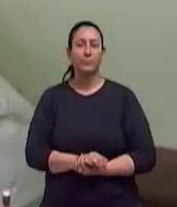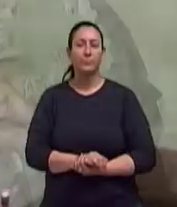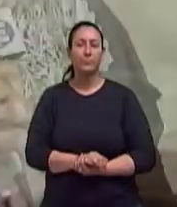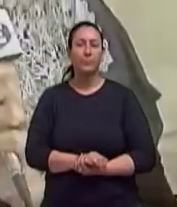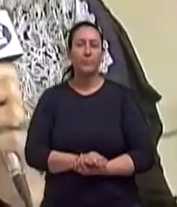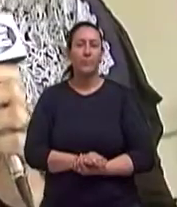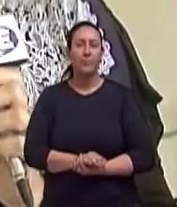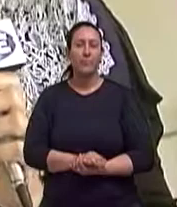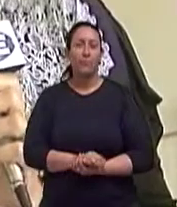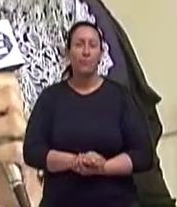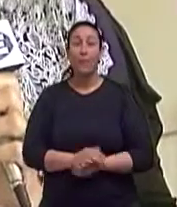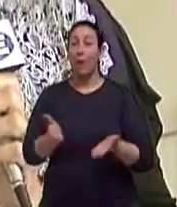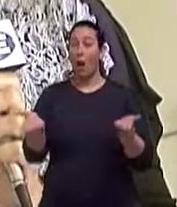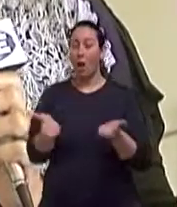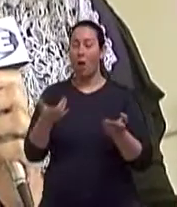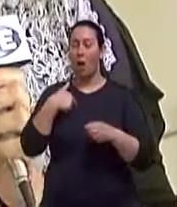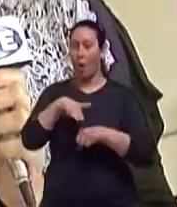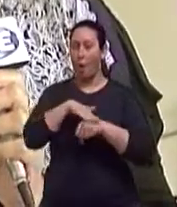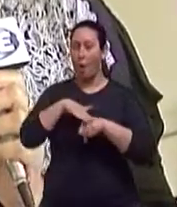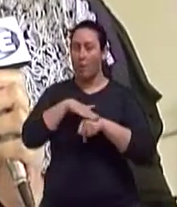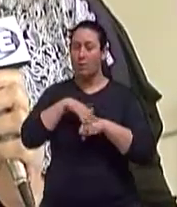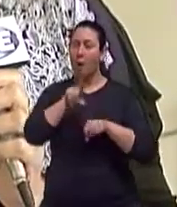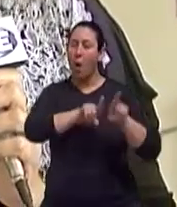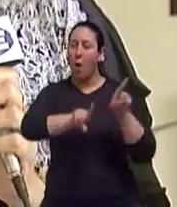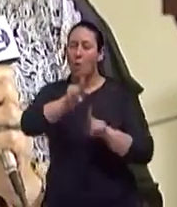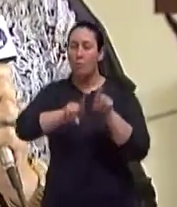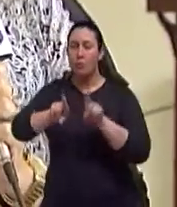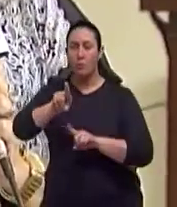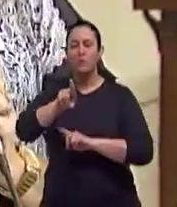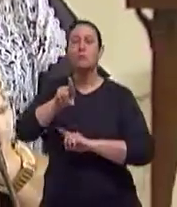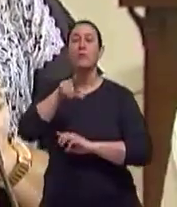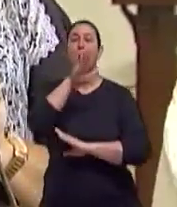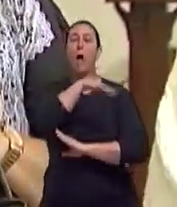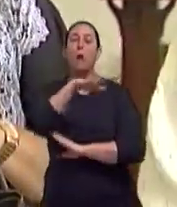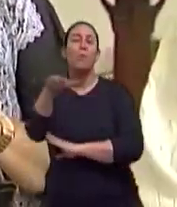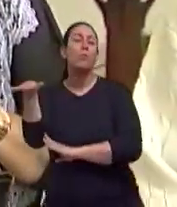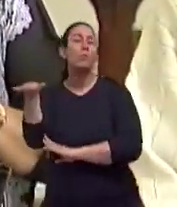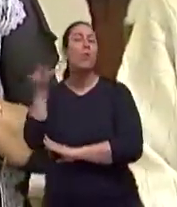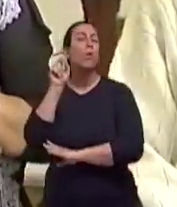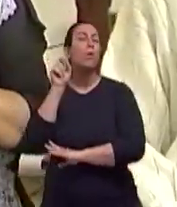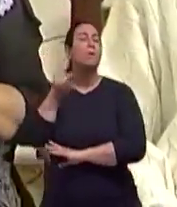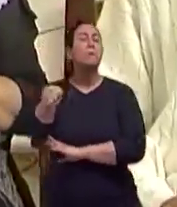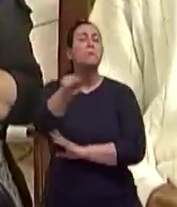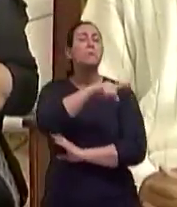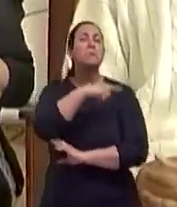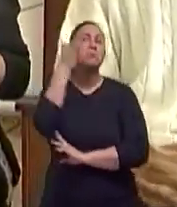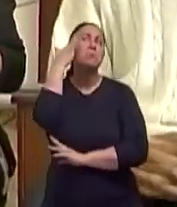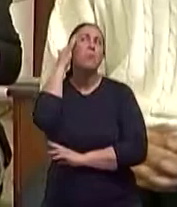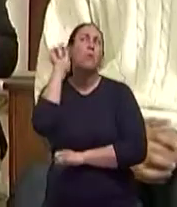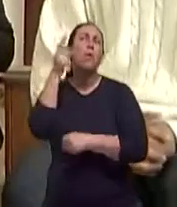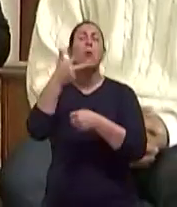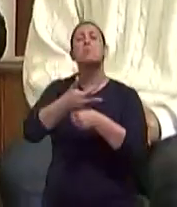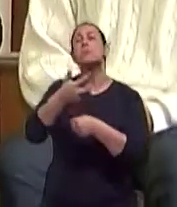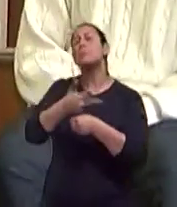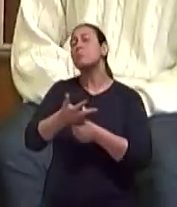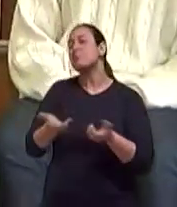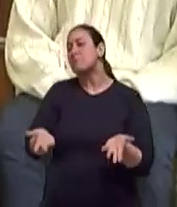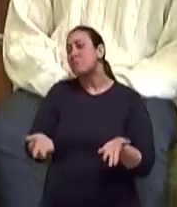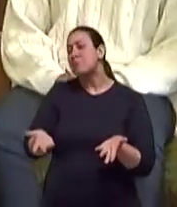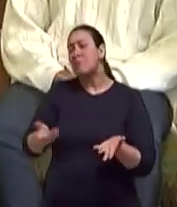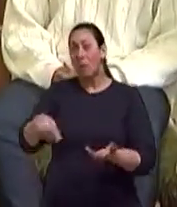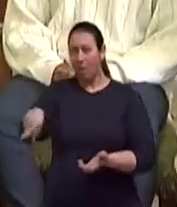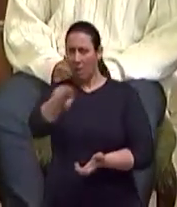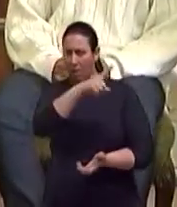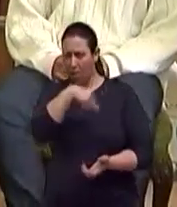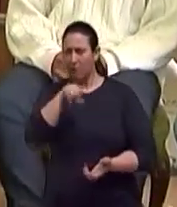eu vou conversar com alguns alunos para saber como é que eles veem a velhice que que é ser velhos para eles e será